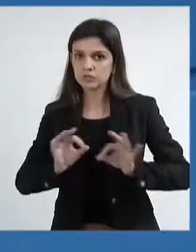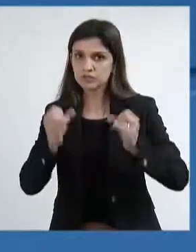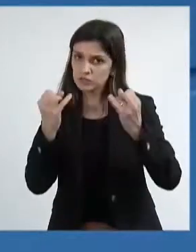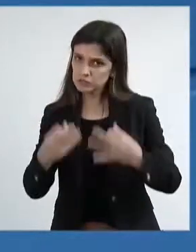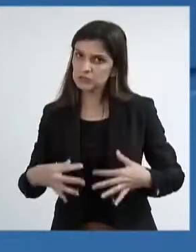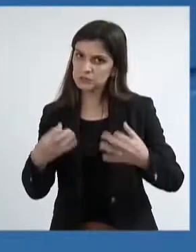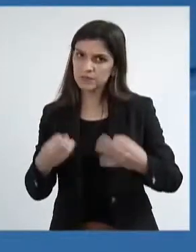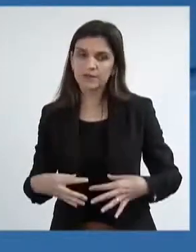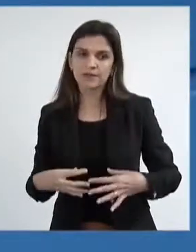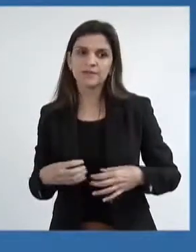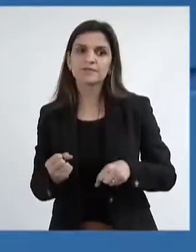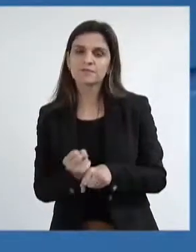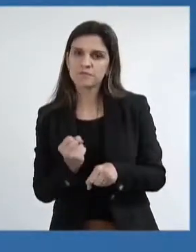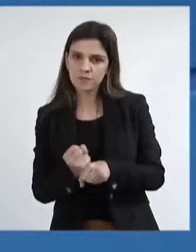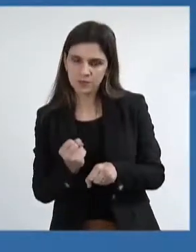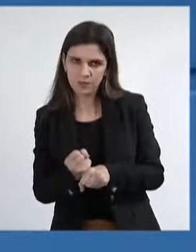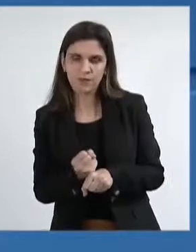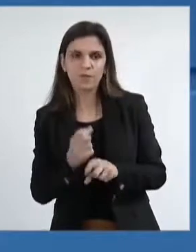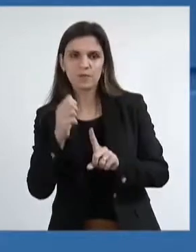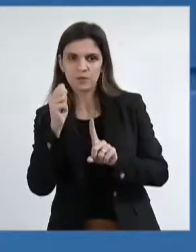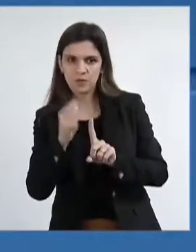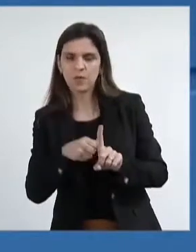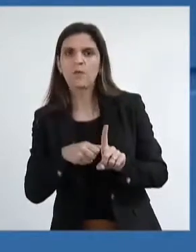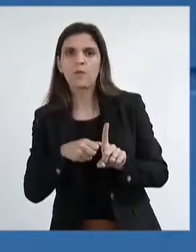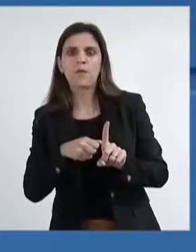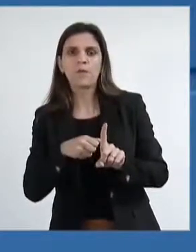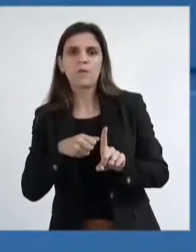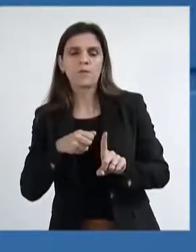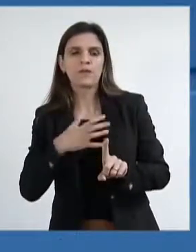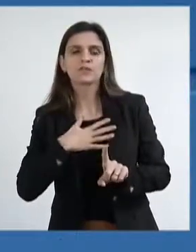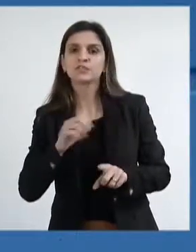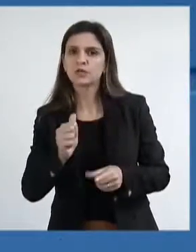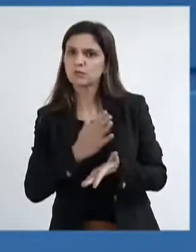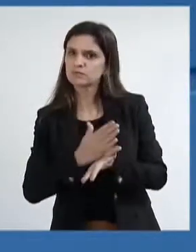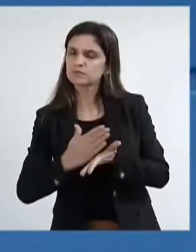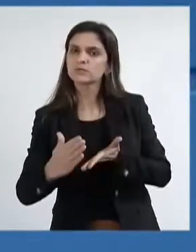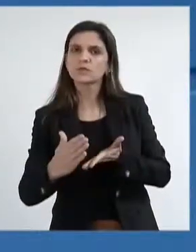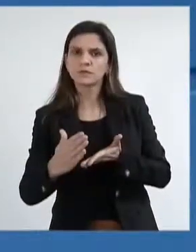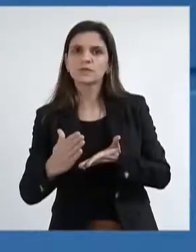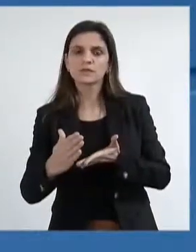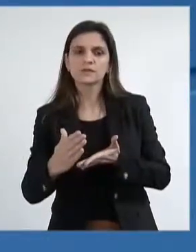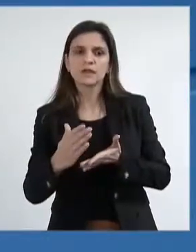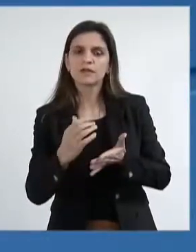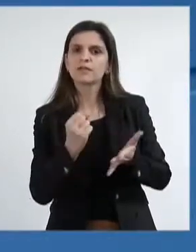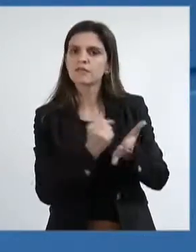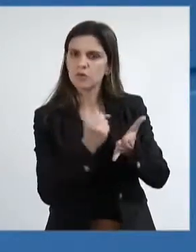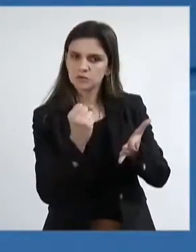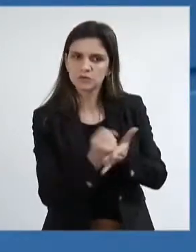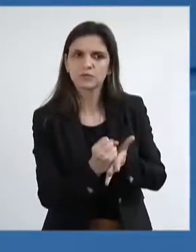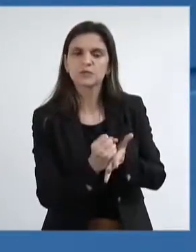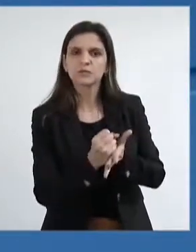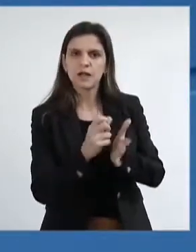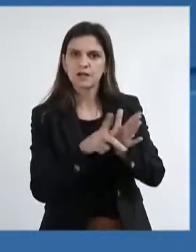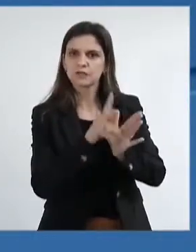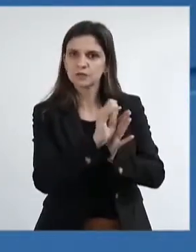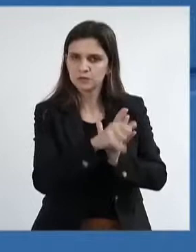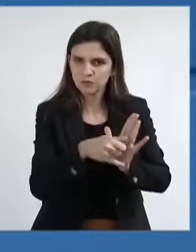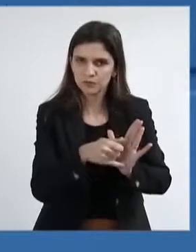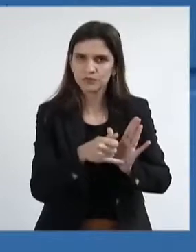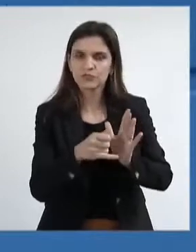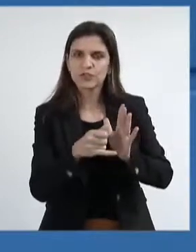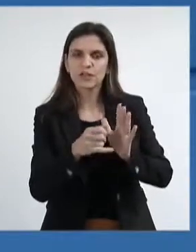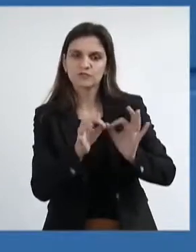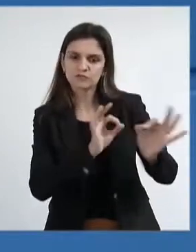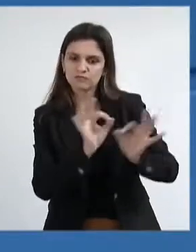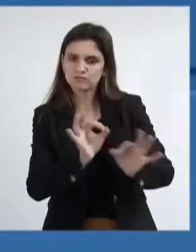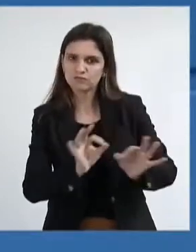essas obras devem ter início até o mês de agosto. Já foram contratados os projetos executivos e, na medida em que os projetos executivos